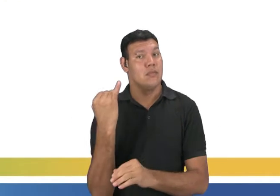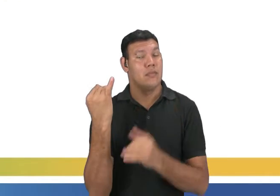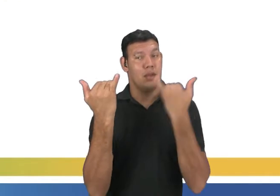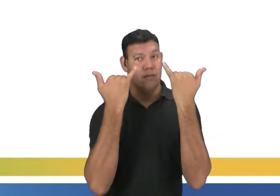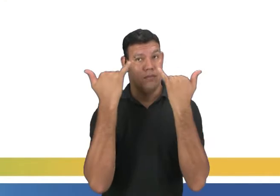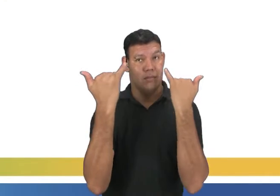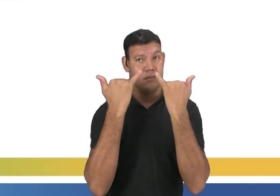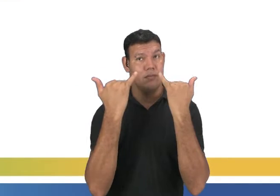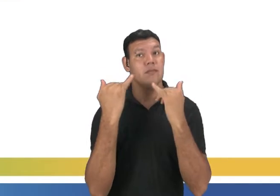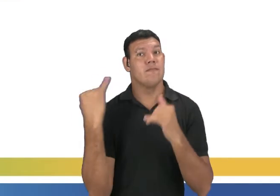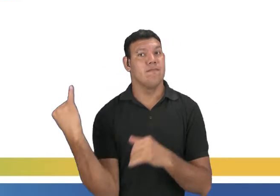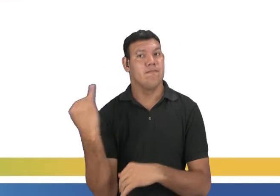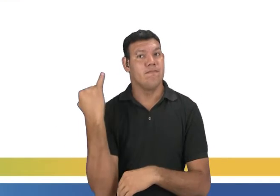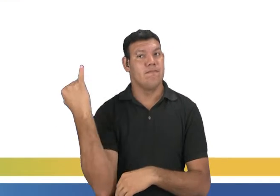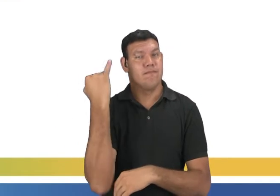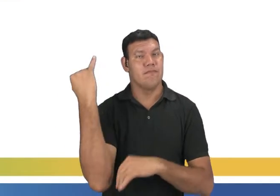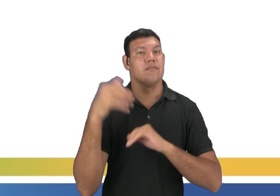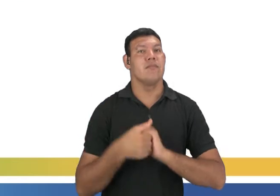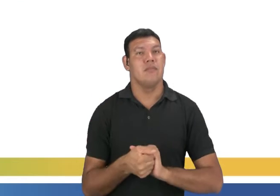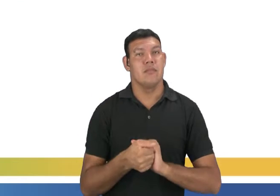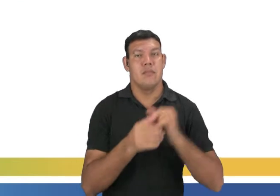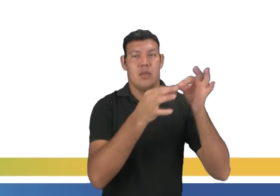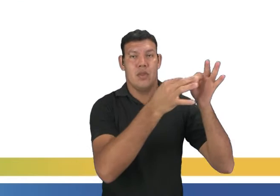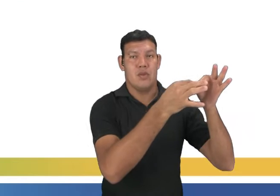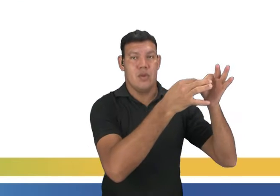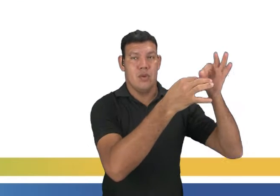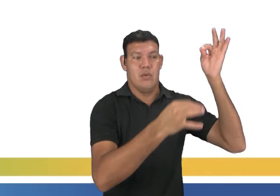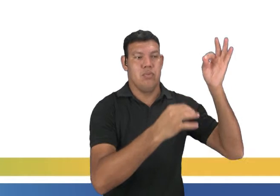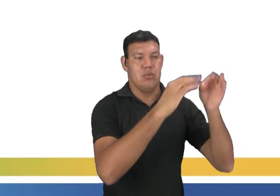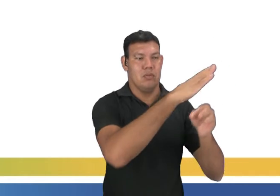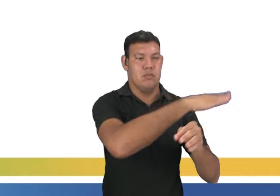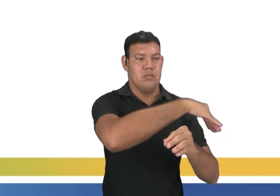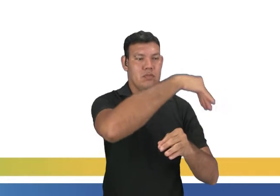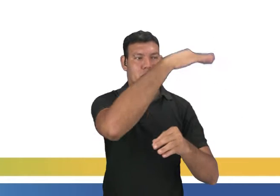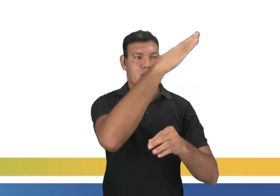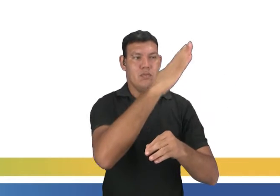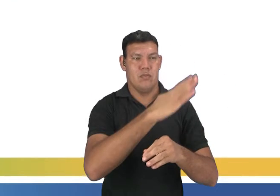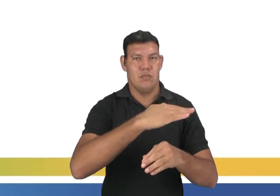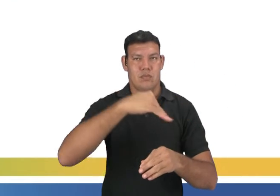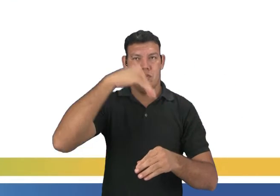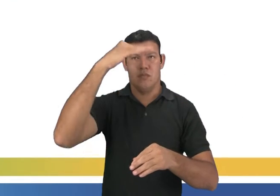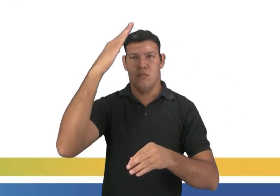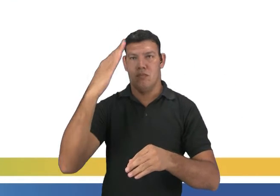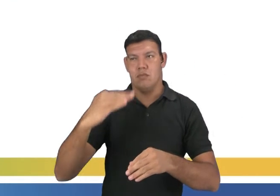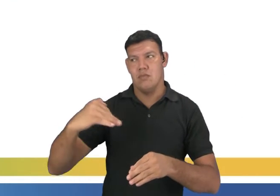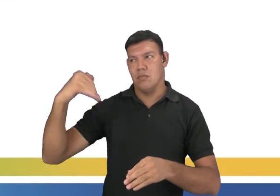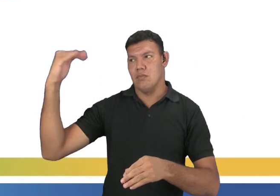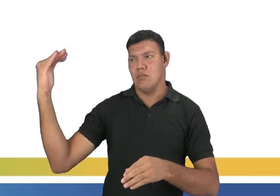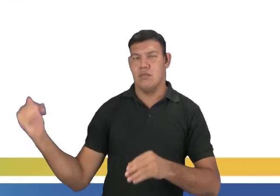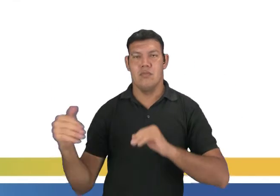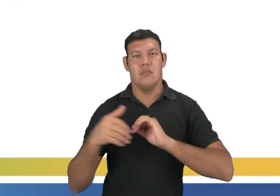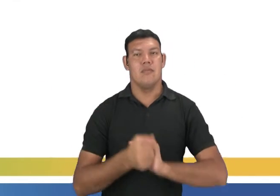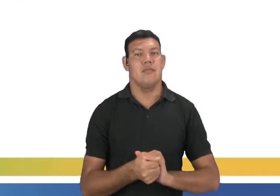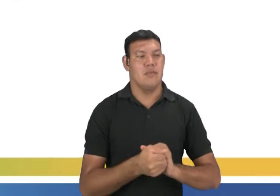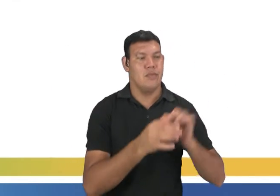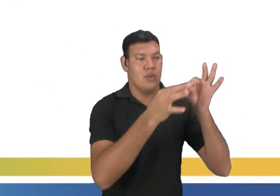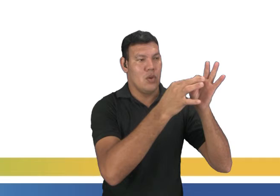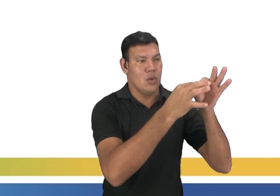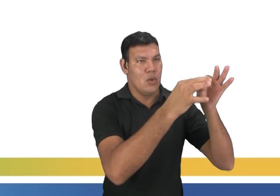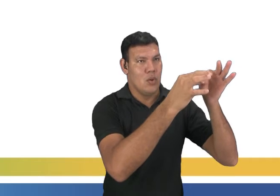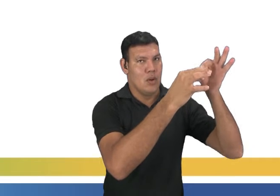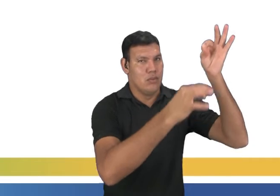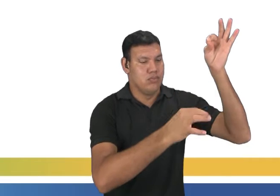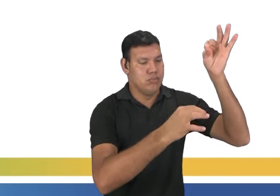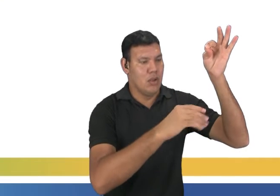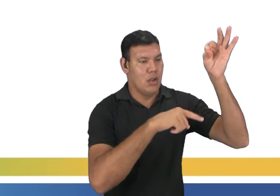ó, que seria a altura da onda, ou seja, a altura da onde ela é formada até a crista da ponta